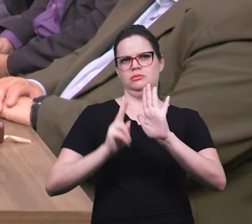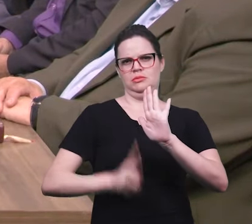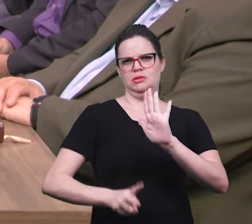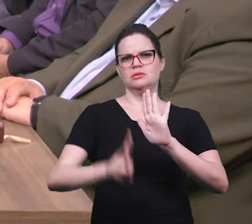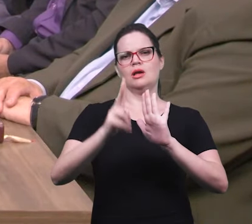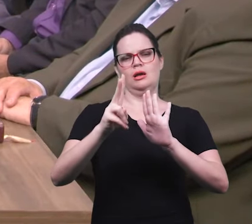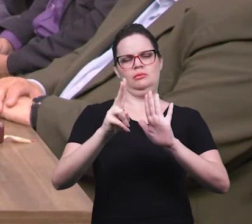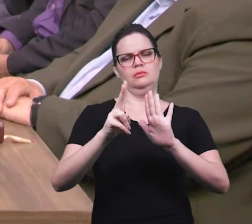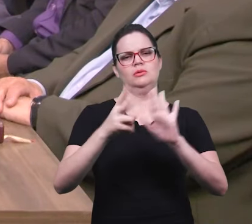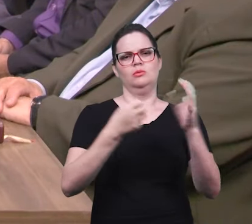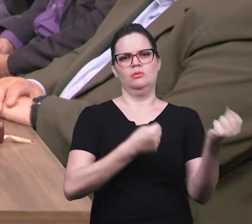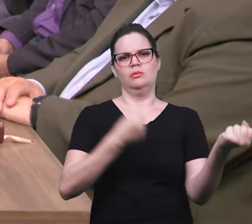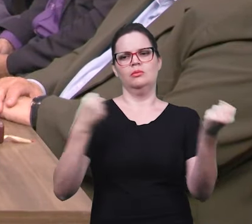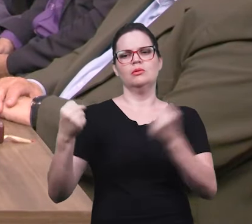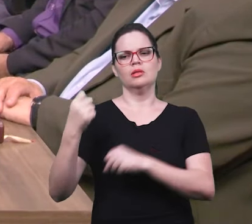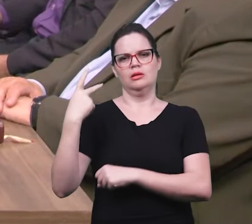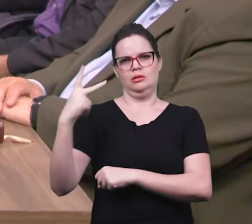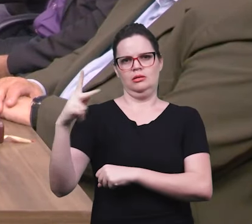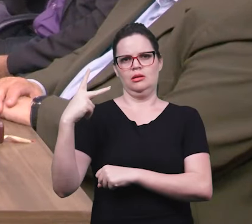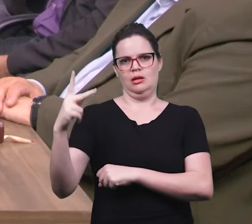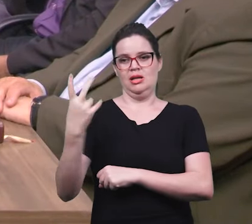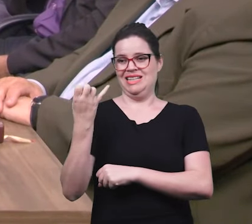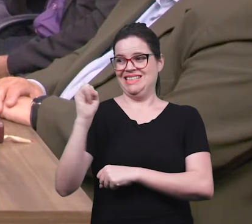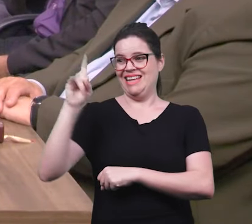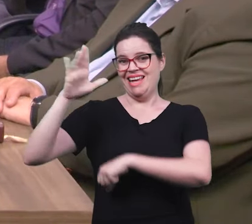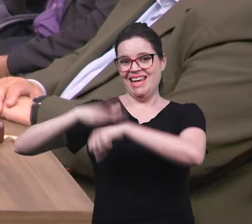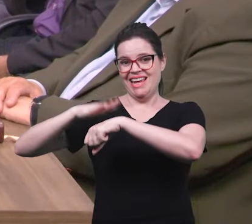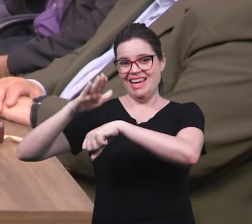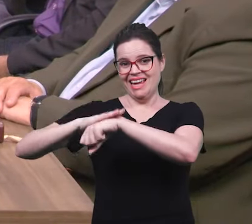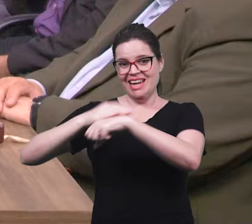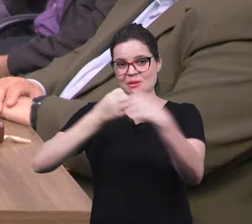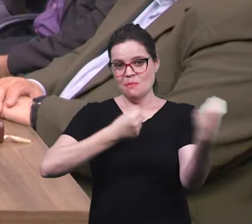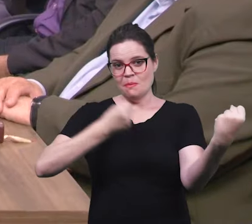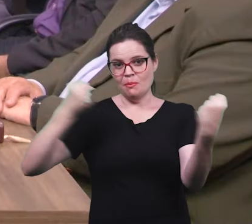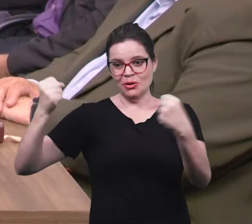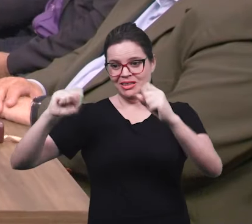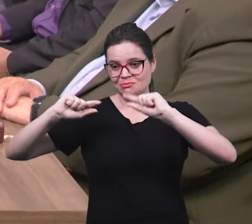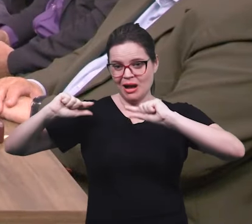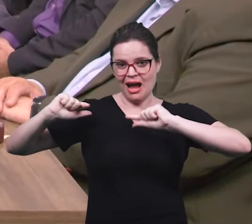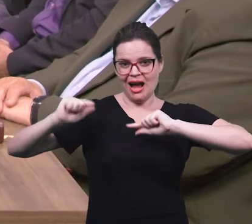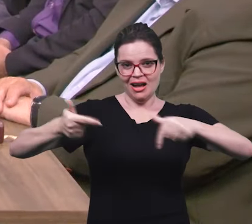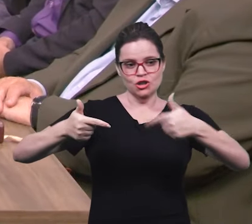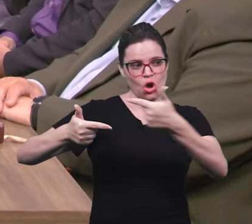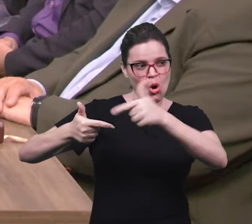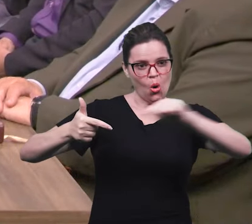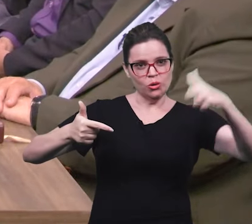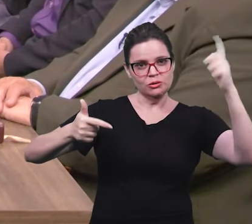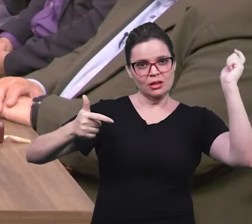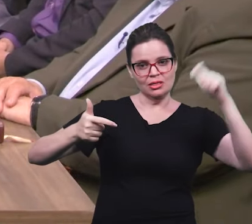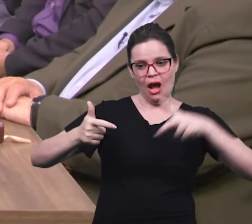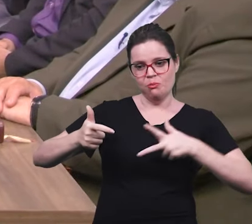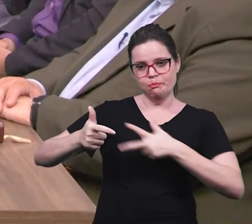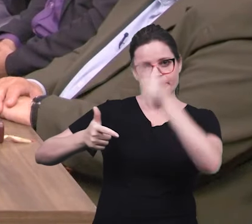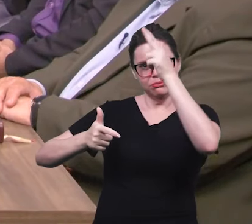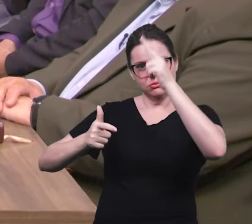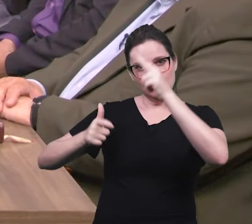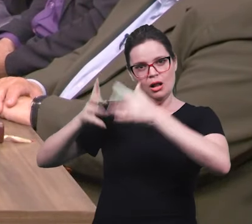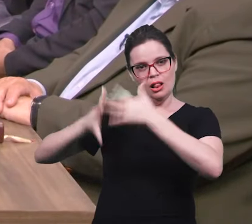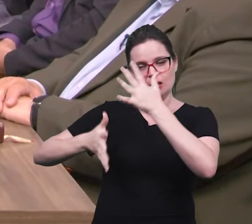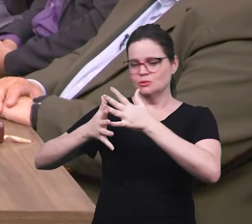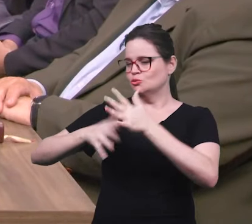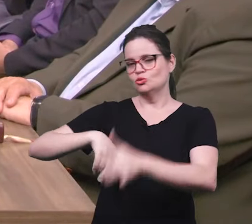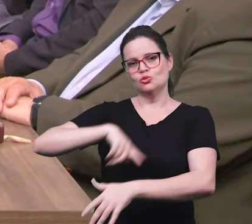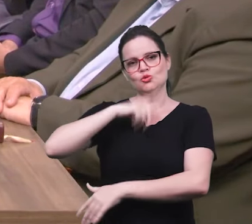seu poder e nada pode interferir ao propósito de Deus. A Bíblia, ela relata de um momento